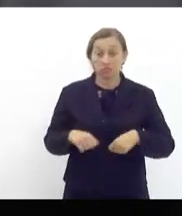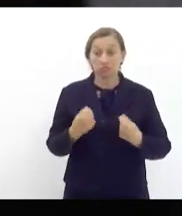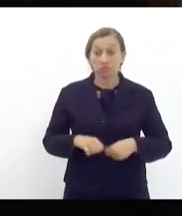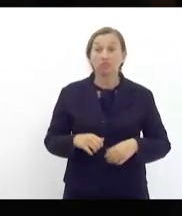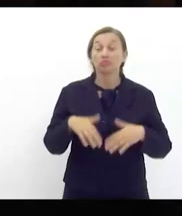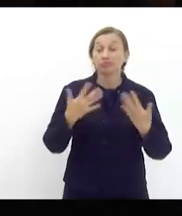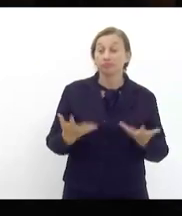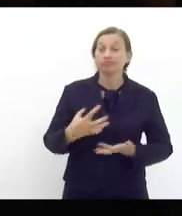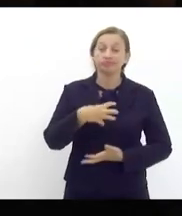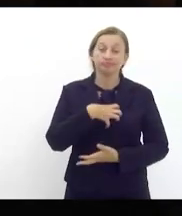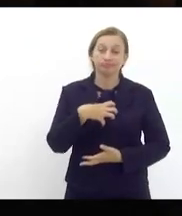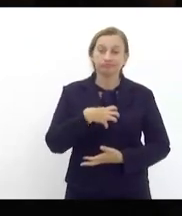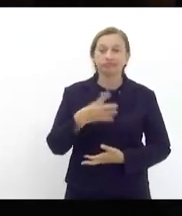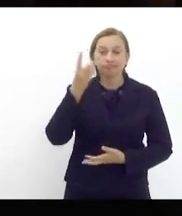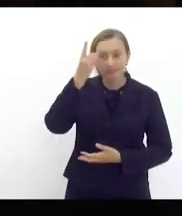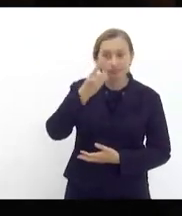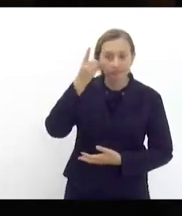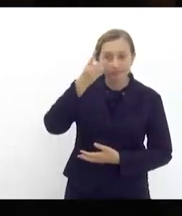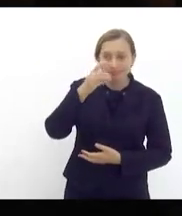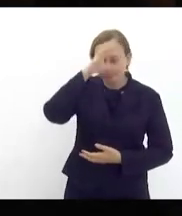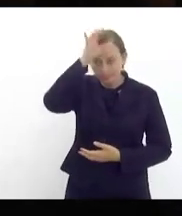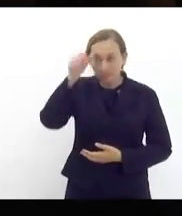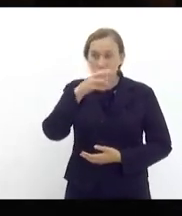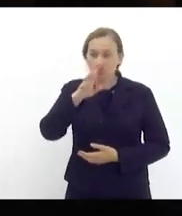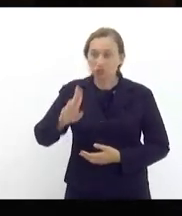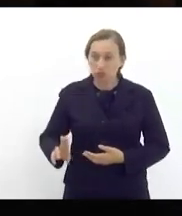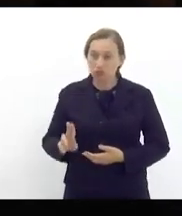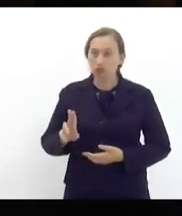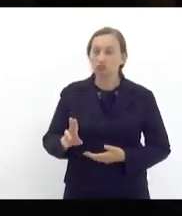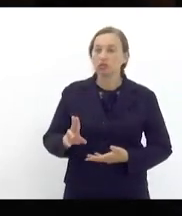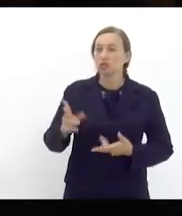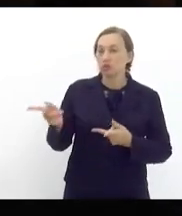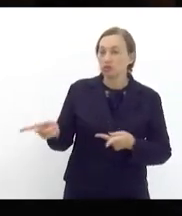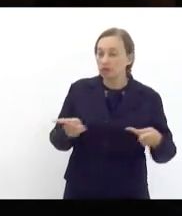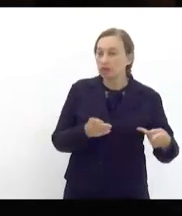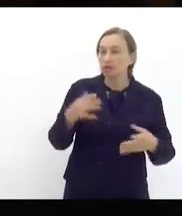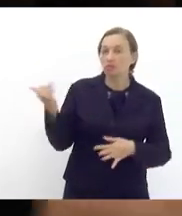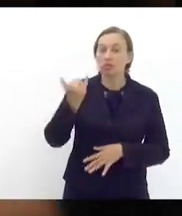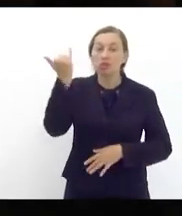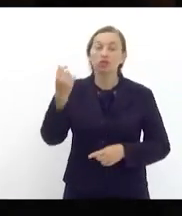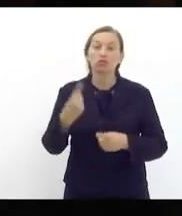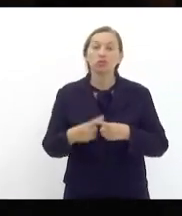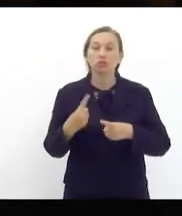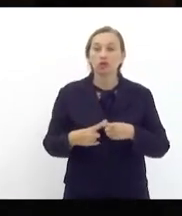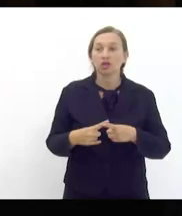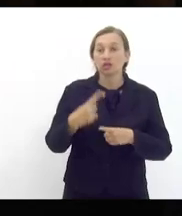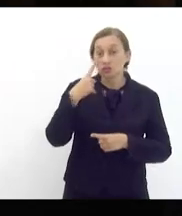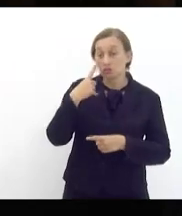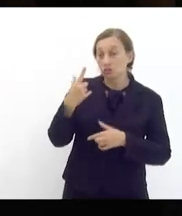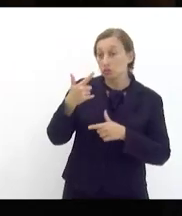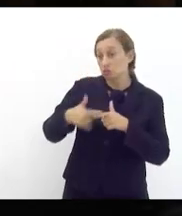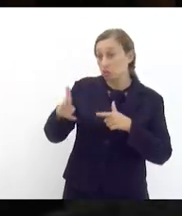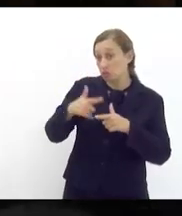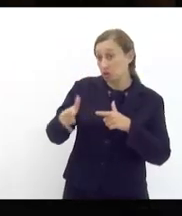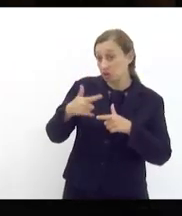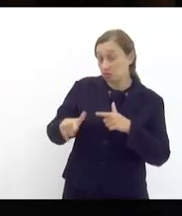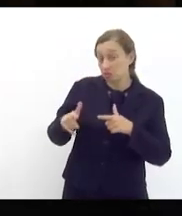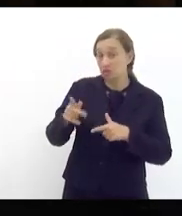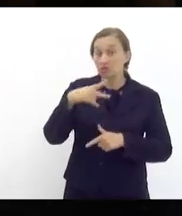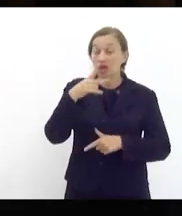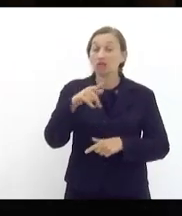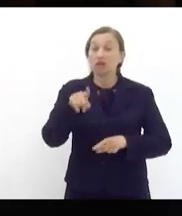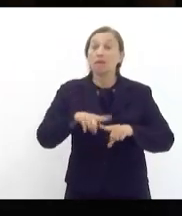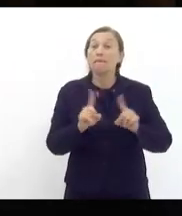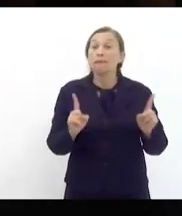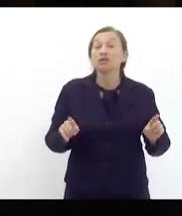Então, nesse sentido, deputada Tiaju, foi uma visita importante, porque nós encaramos os problemas colocados ali,